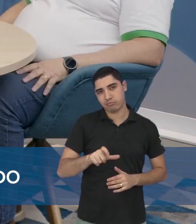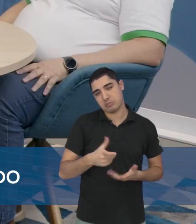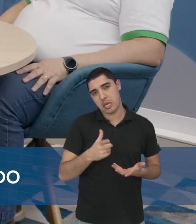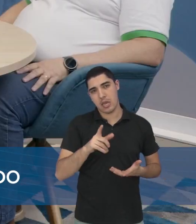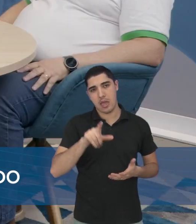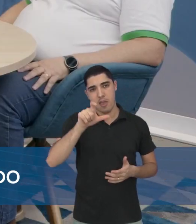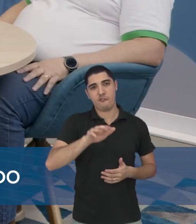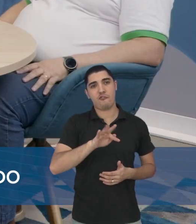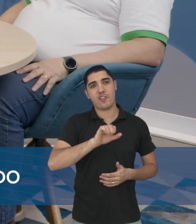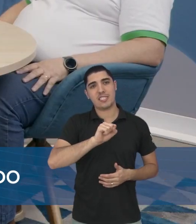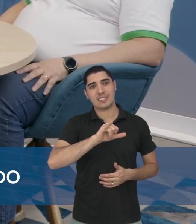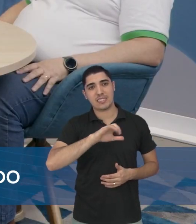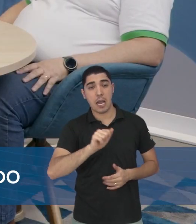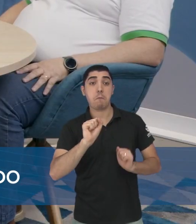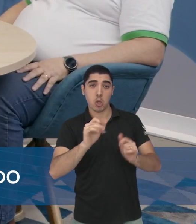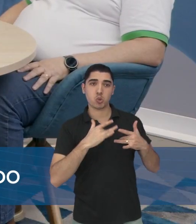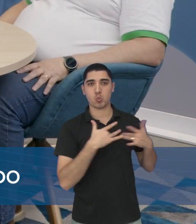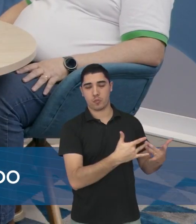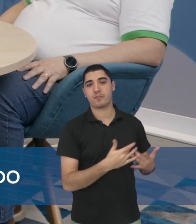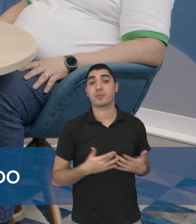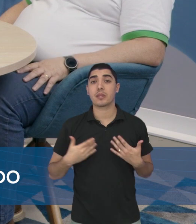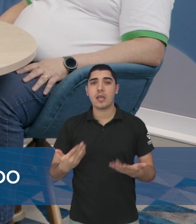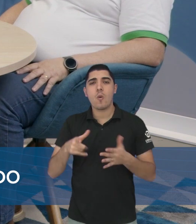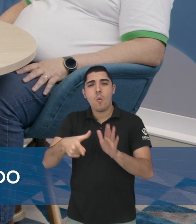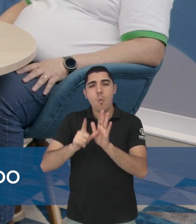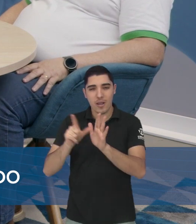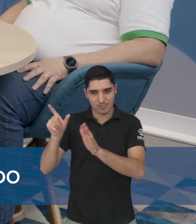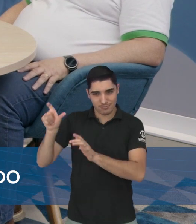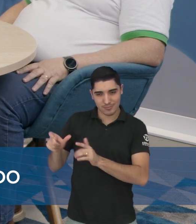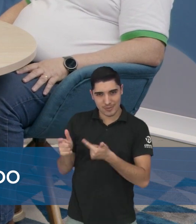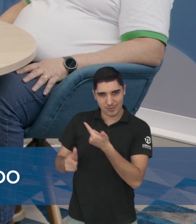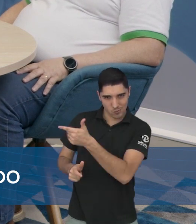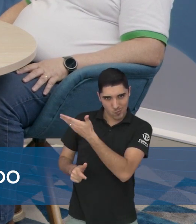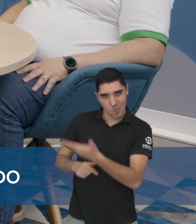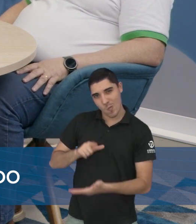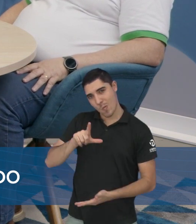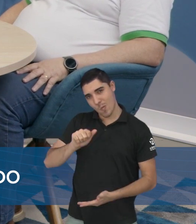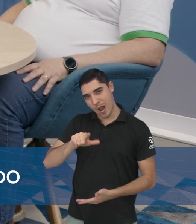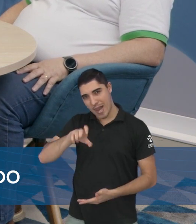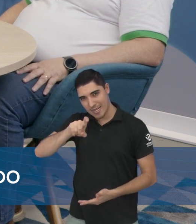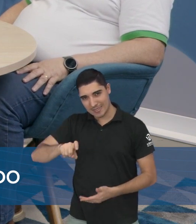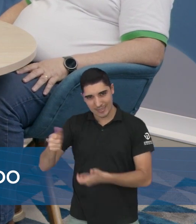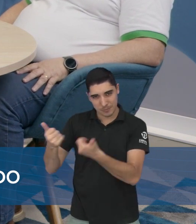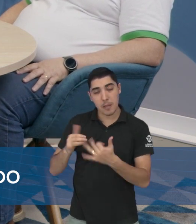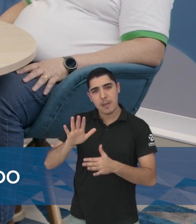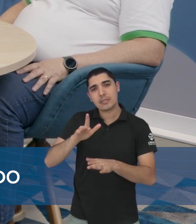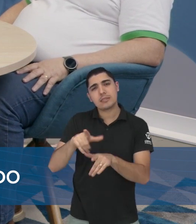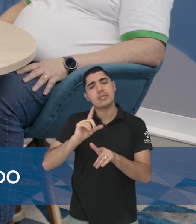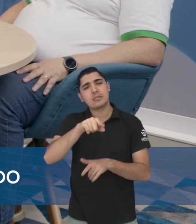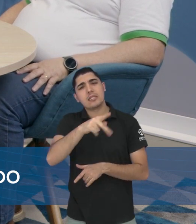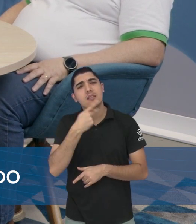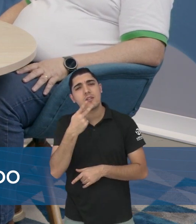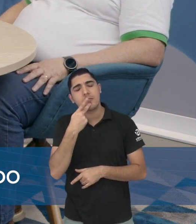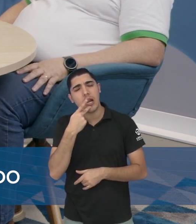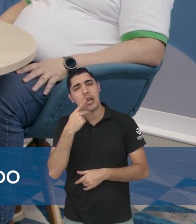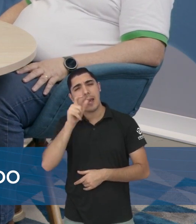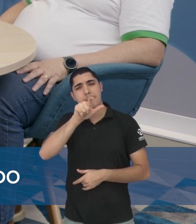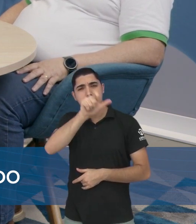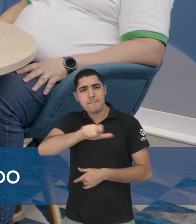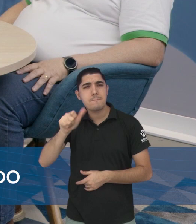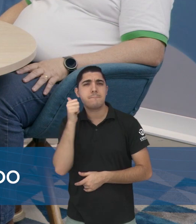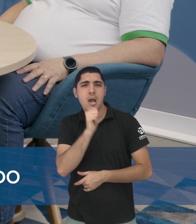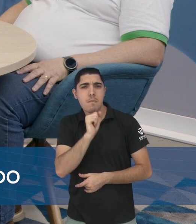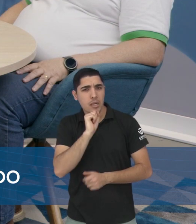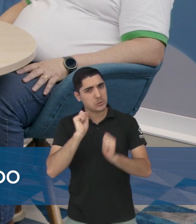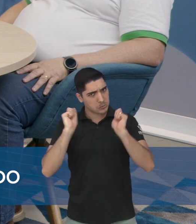Bacana. Antes da gente dar seguimento, até para passar a palavra para o Alex, você comentou que vocês fazem um trabalho também para que